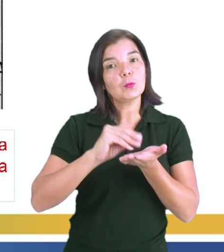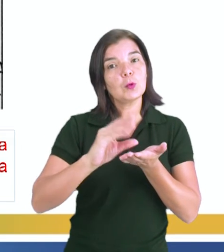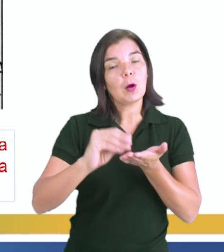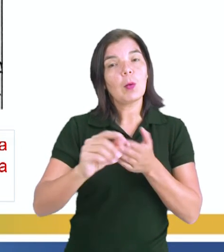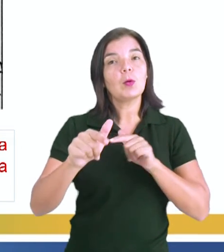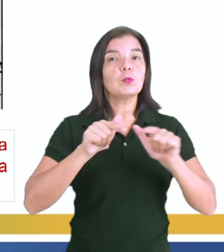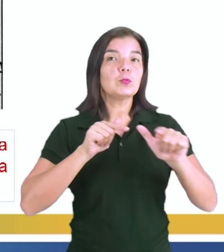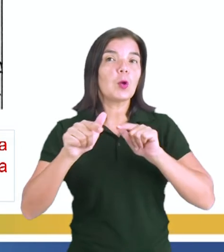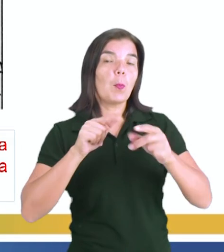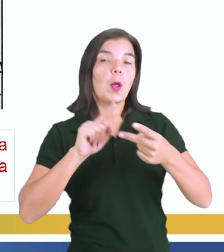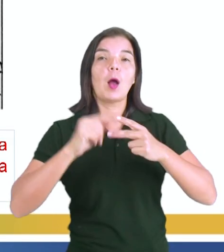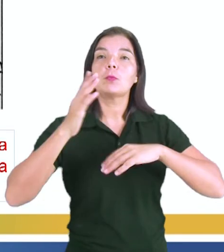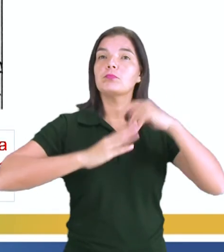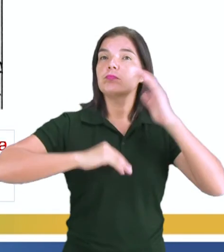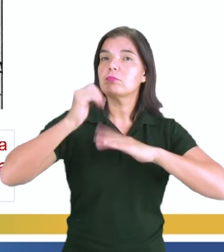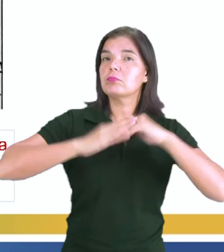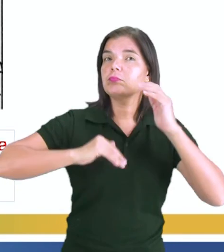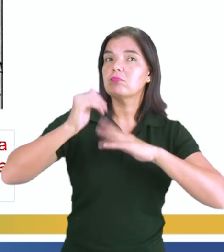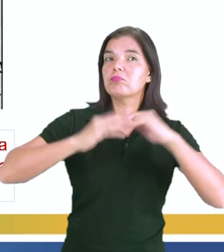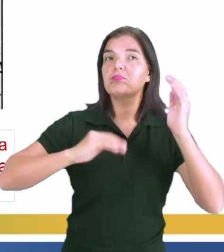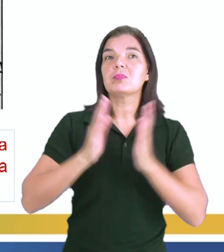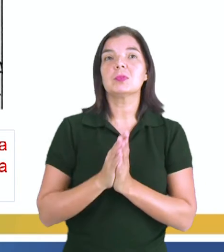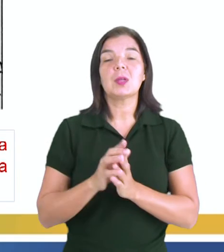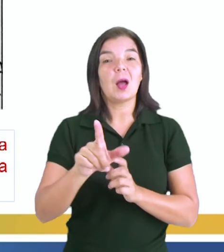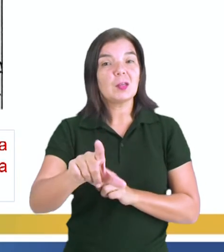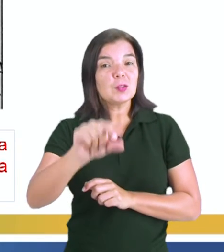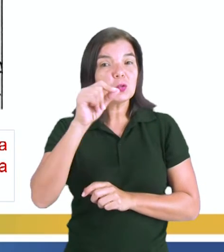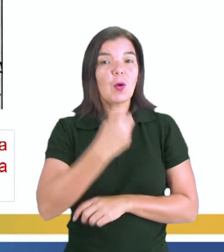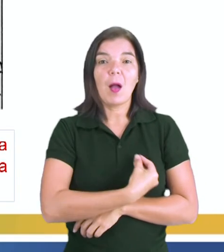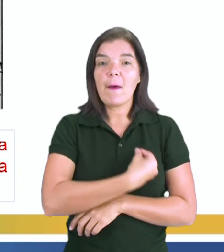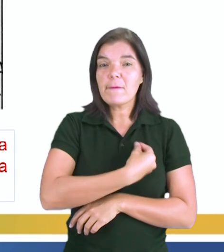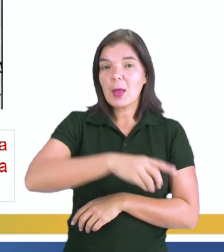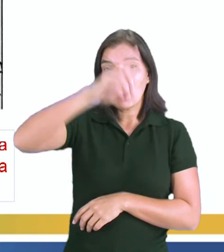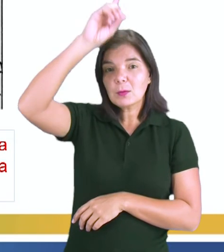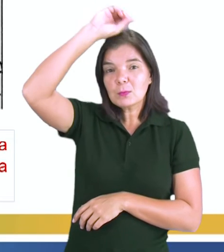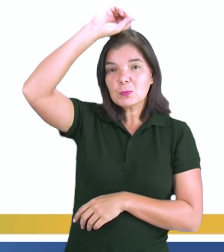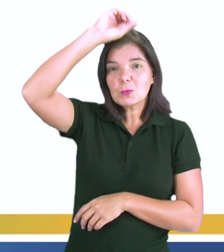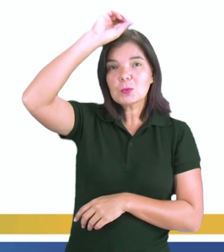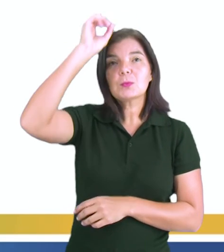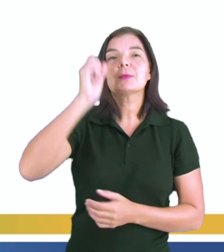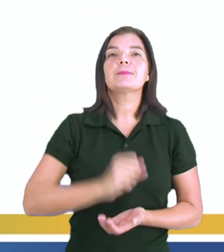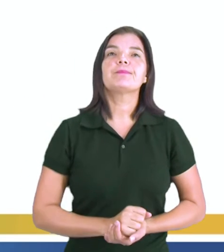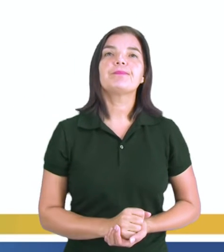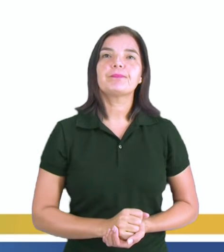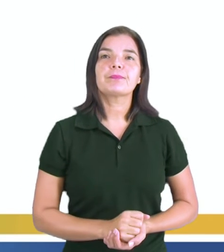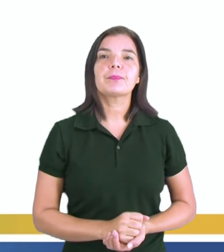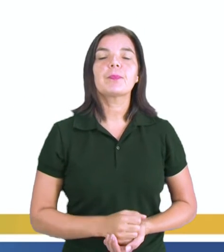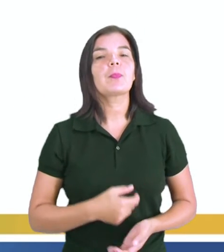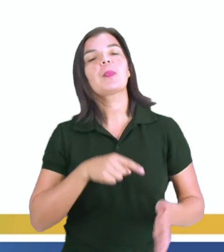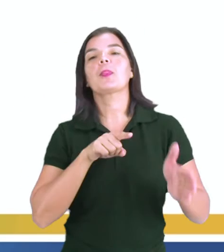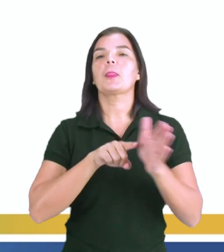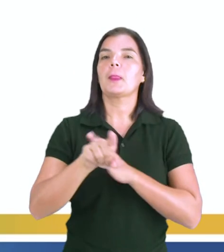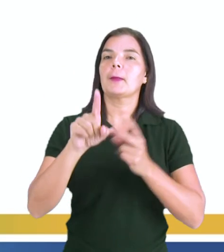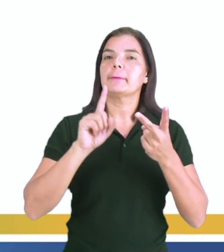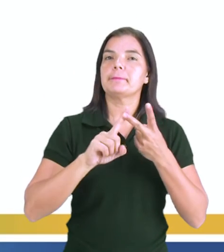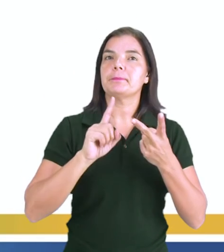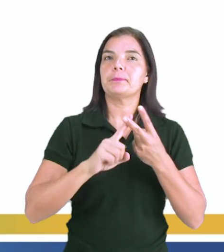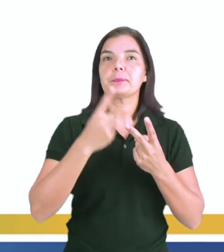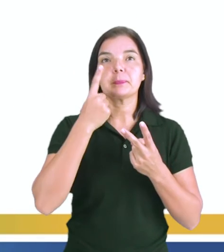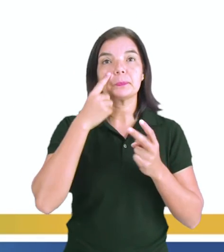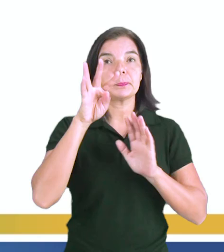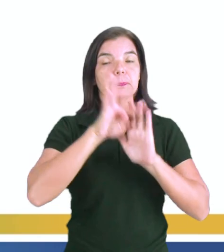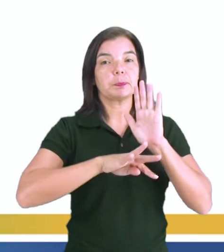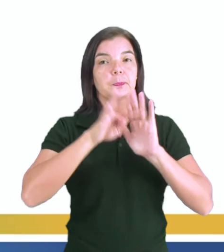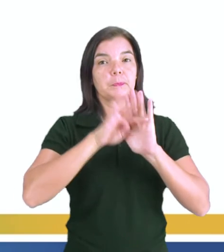o trabalho, a profissão, o impacto dessa escolha para a vida adulta. Questão 2. Observe o